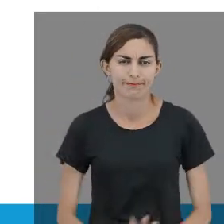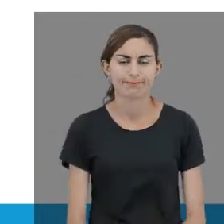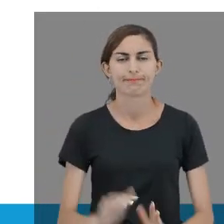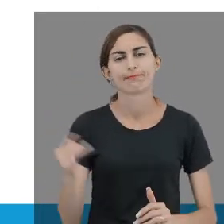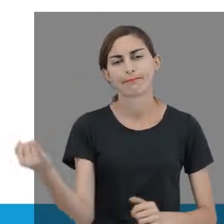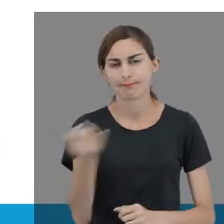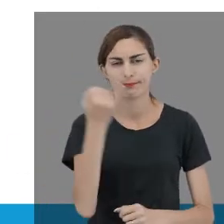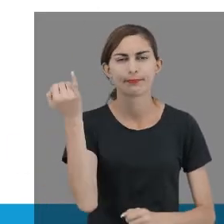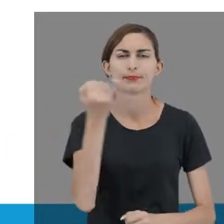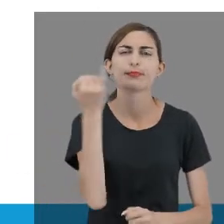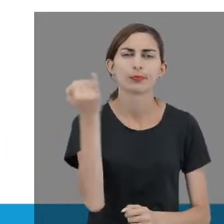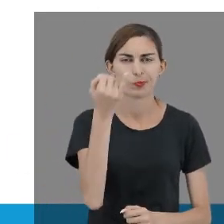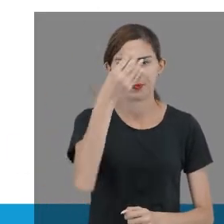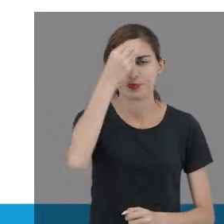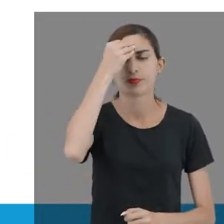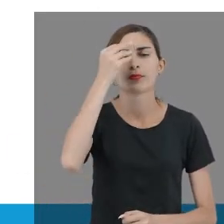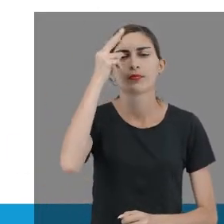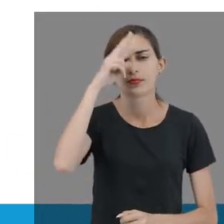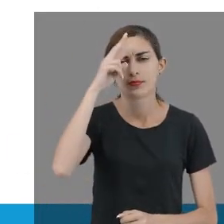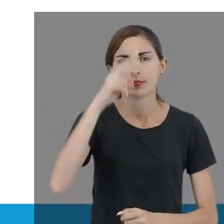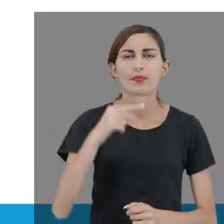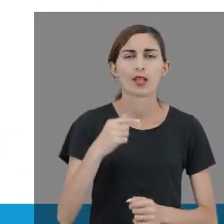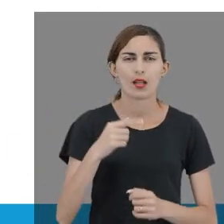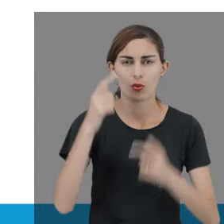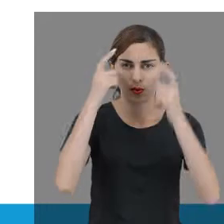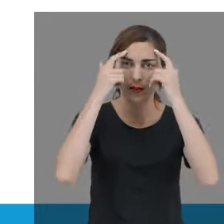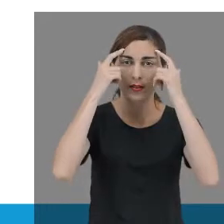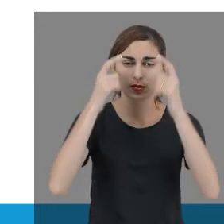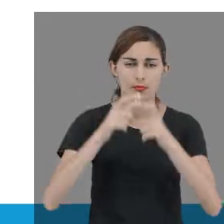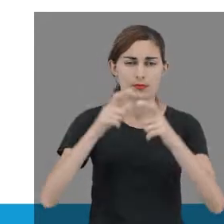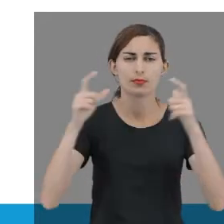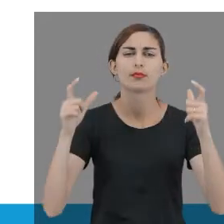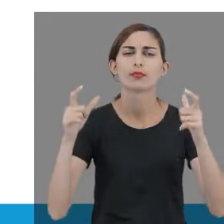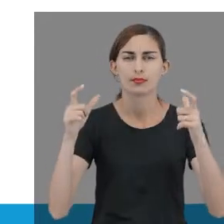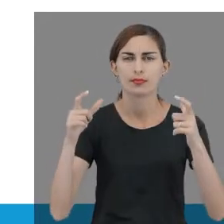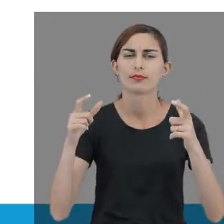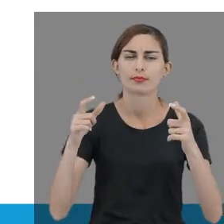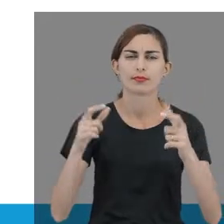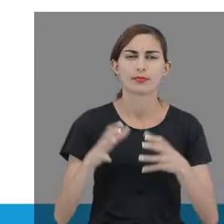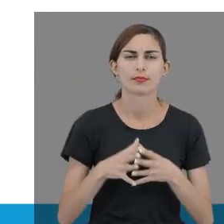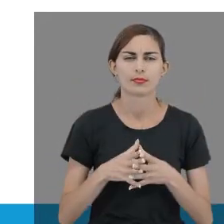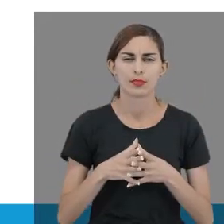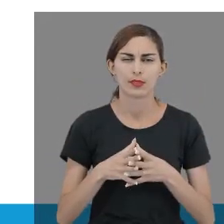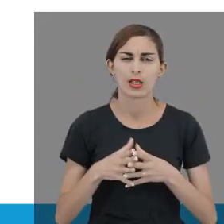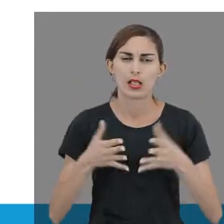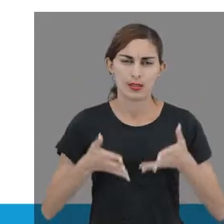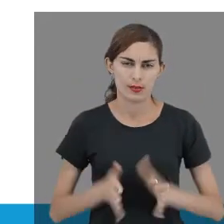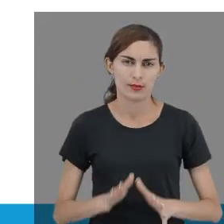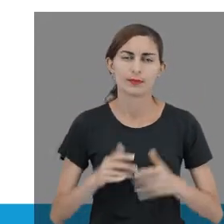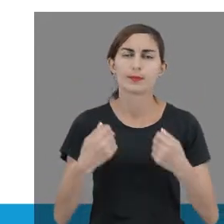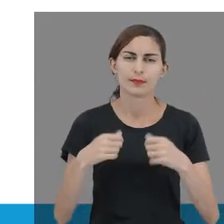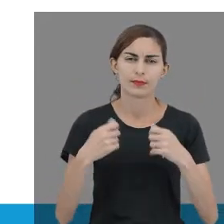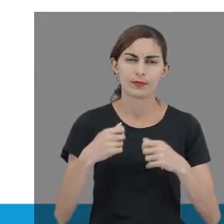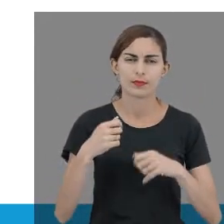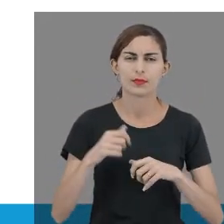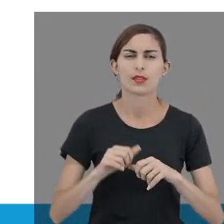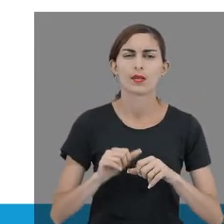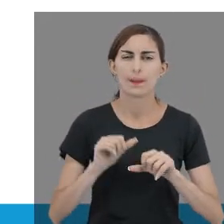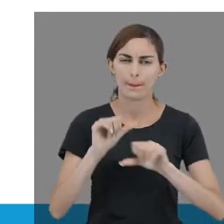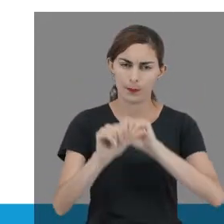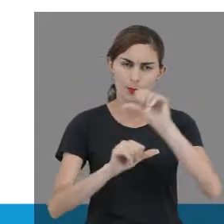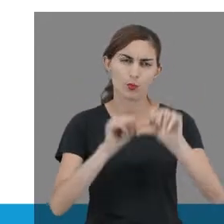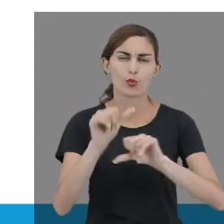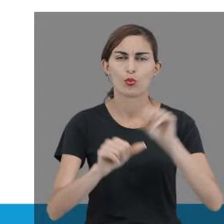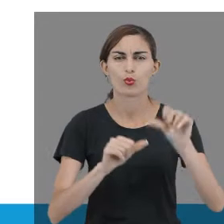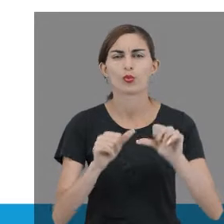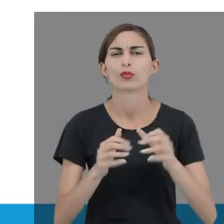importante esse prazo porque nisso aí o crescimento da cabeça, o menino nasce com o tamanho diminui um